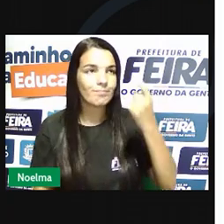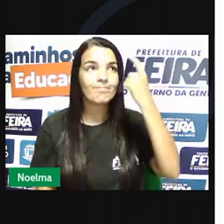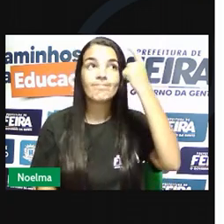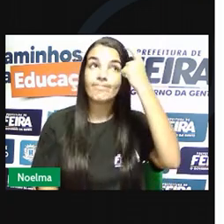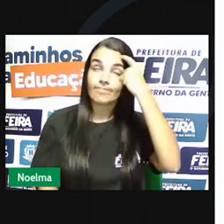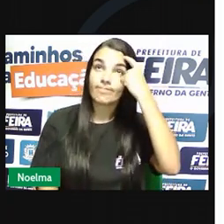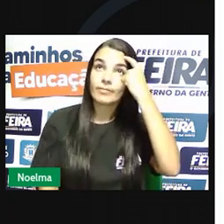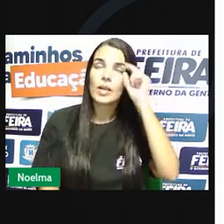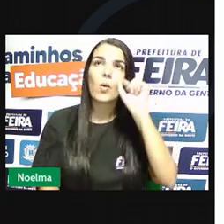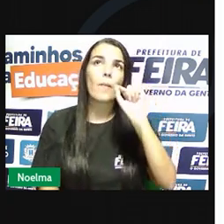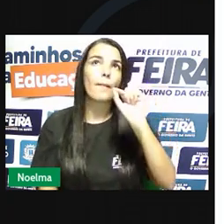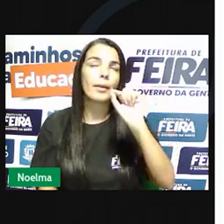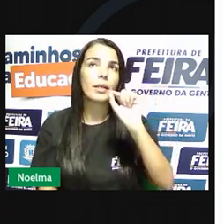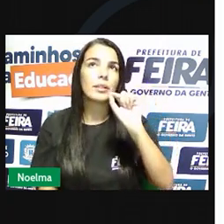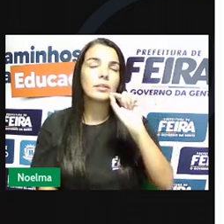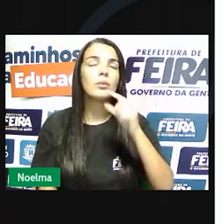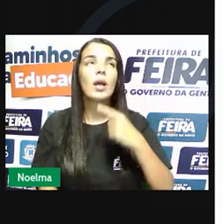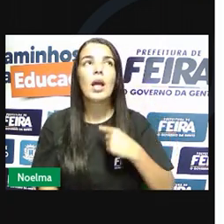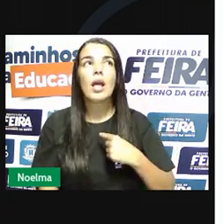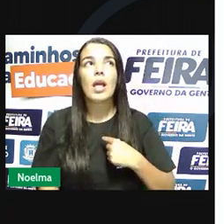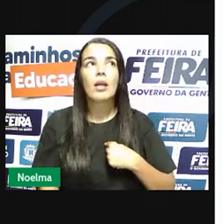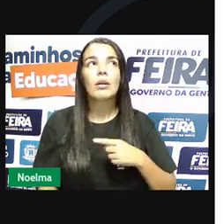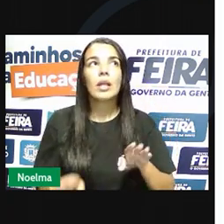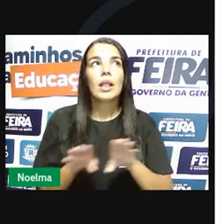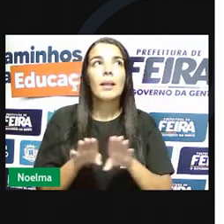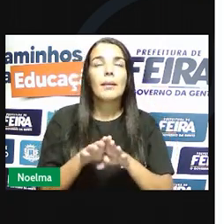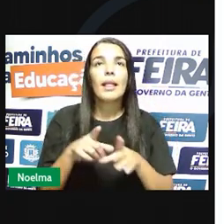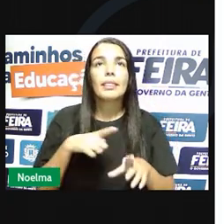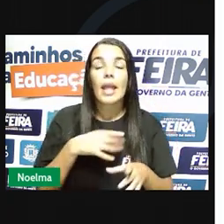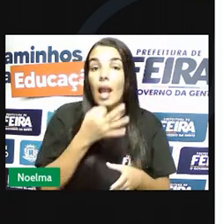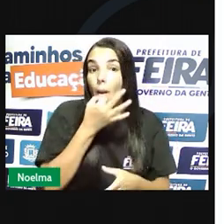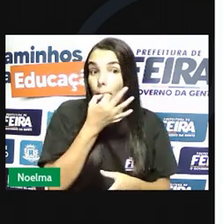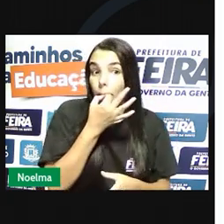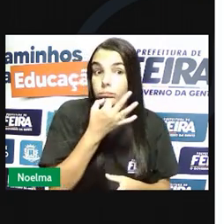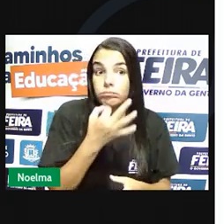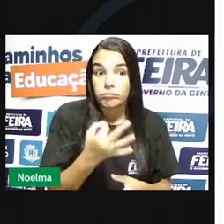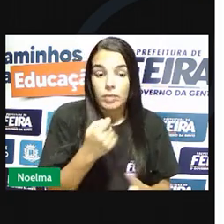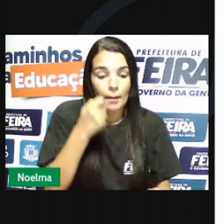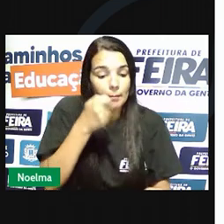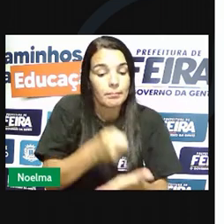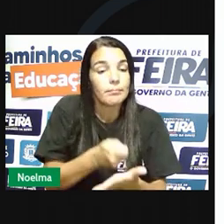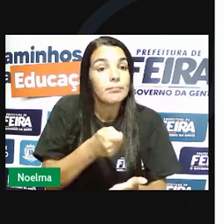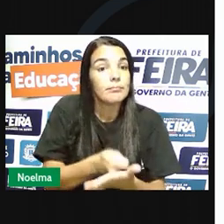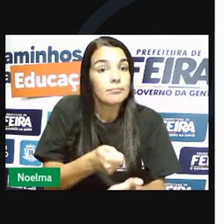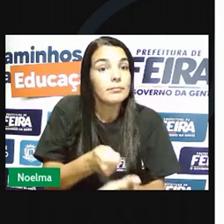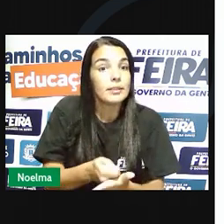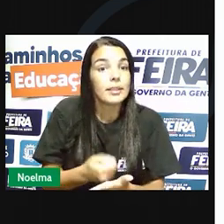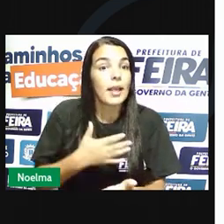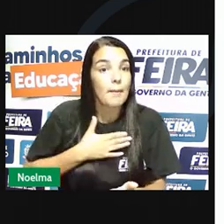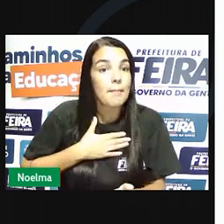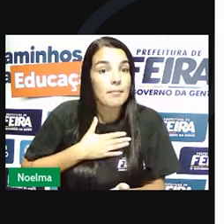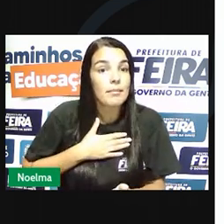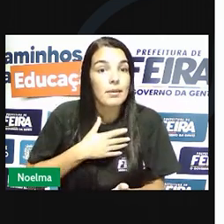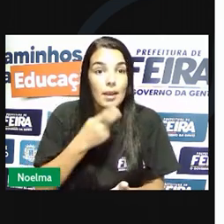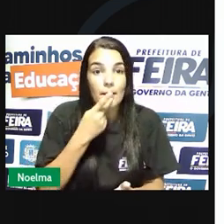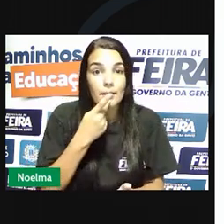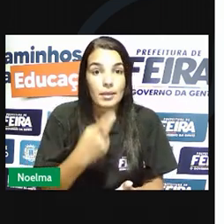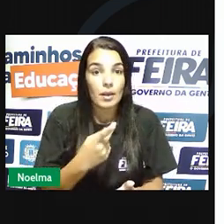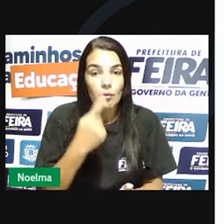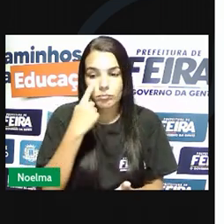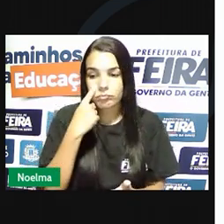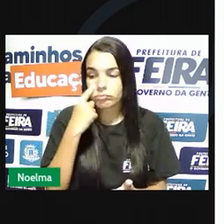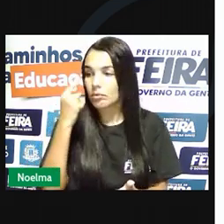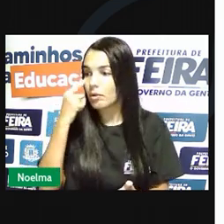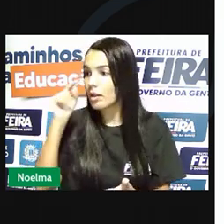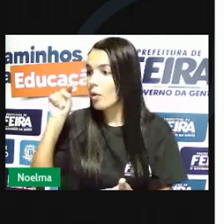pensa. E além de ter o um ponto de vista, eu tenho que trazer argumentos que sustentem esse ponto de vista. Então, eu tenho o um ponto de vista. Eu